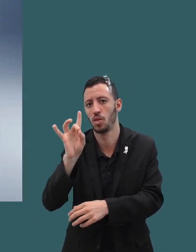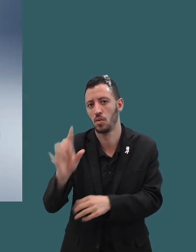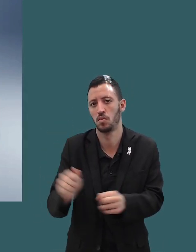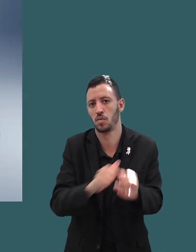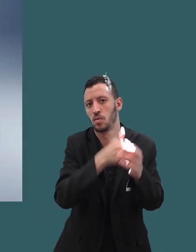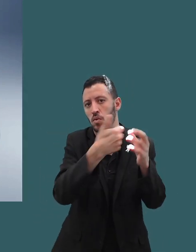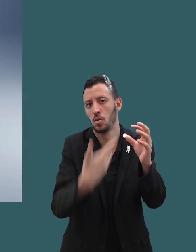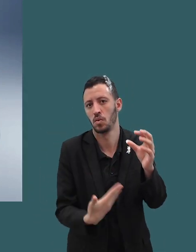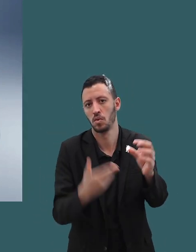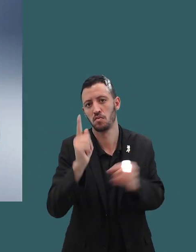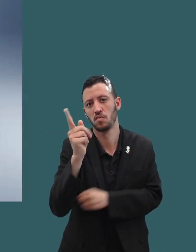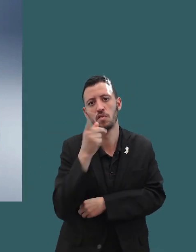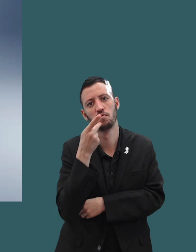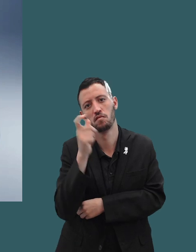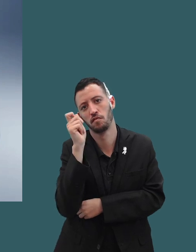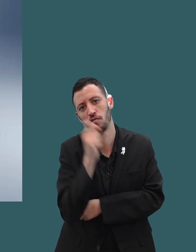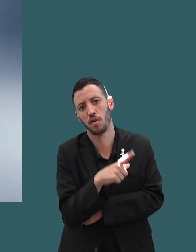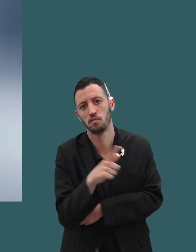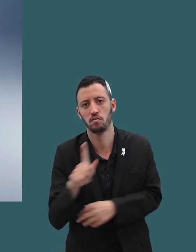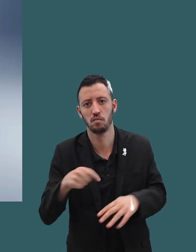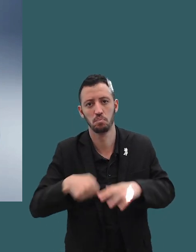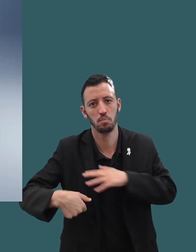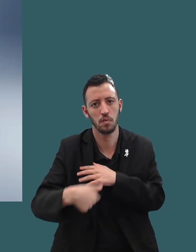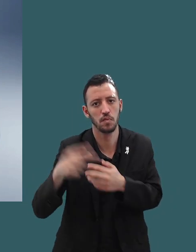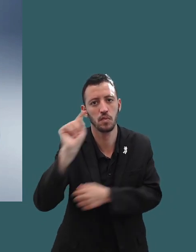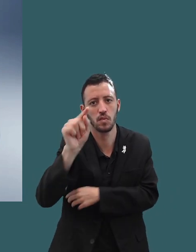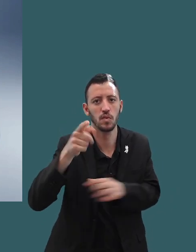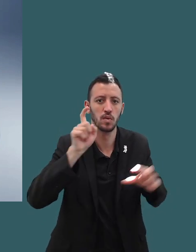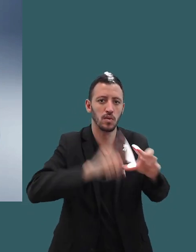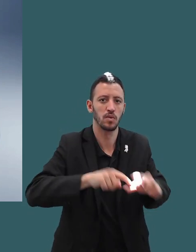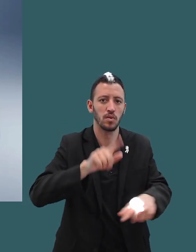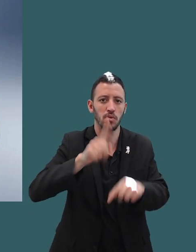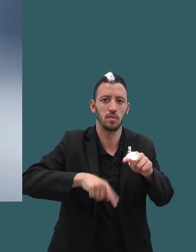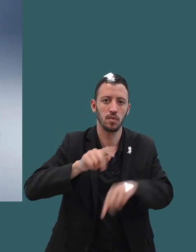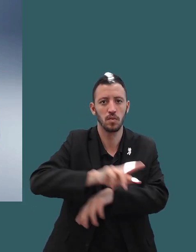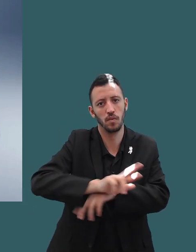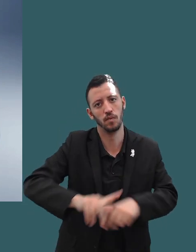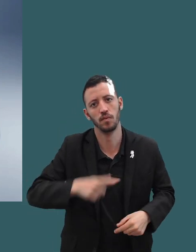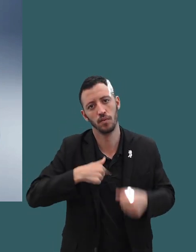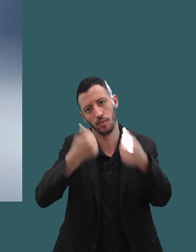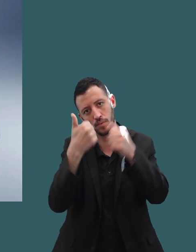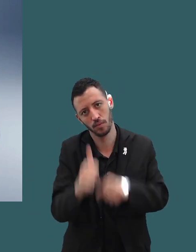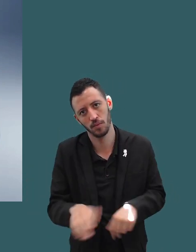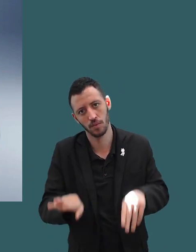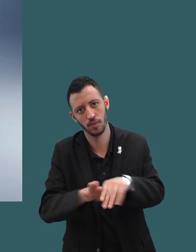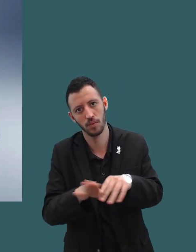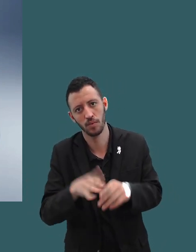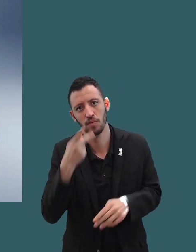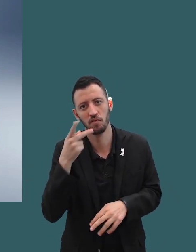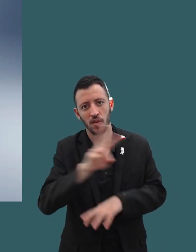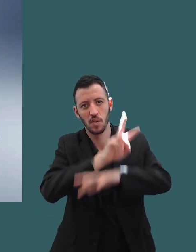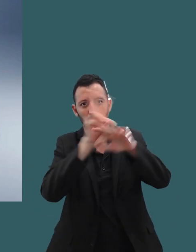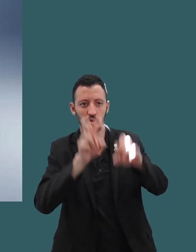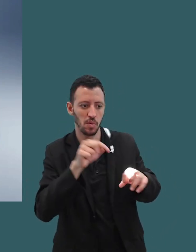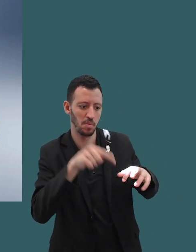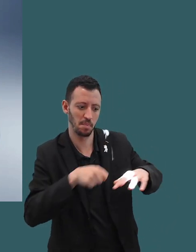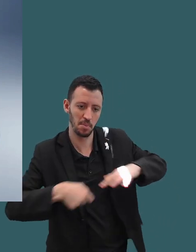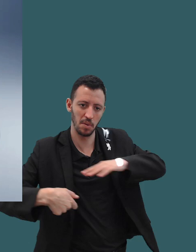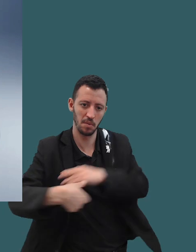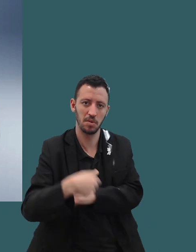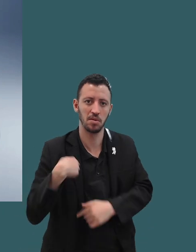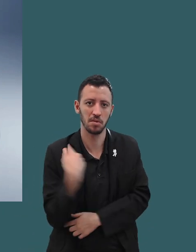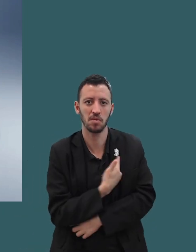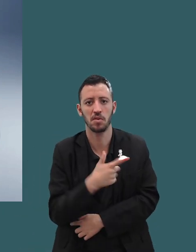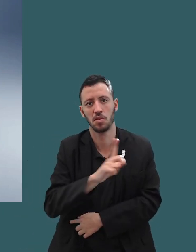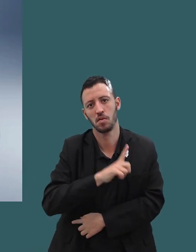conteúdo obviamente falso. A gente vai ter, por exemplo, aquele conteúdo que imita o jornalismo, as chamadas fake news. A gente vai